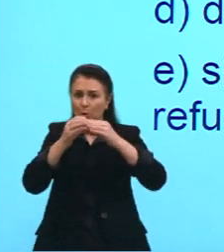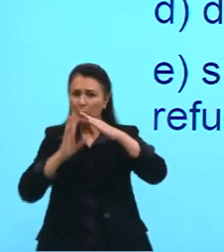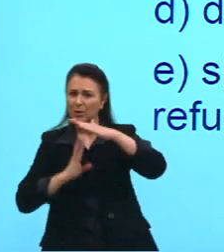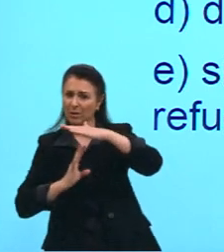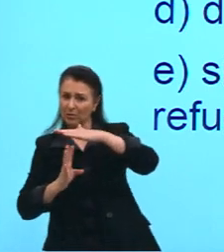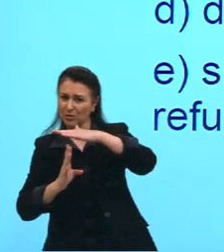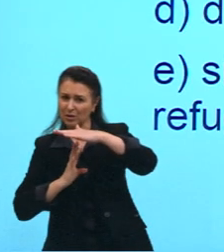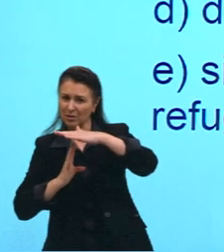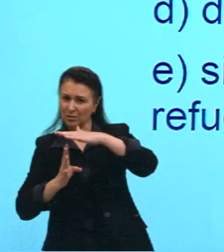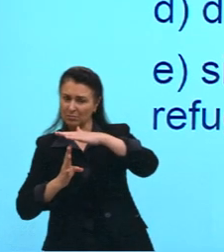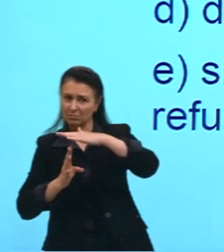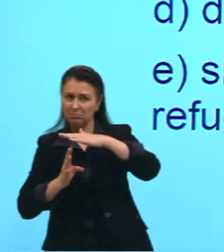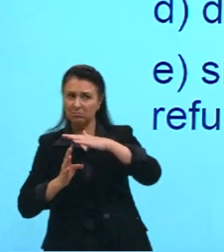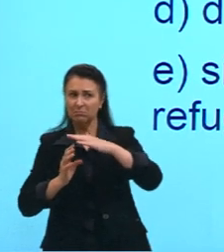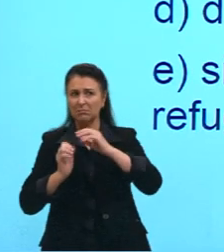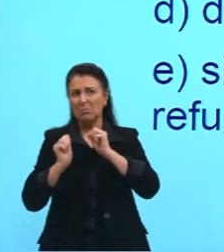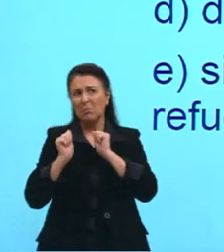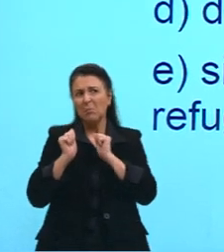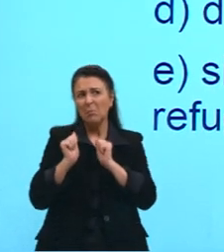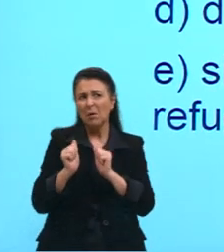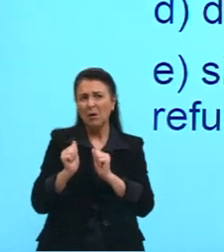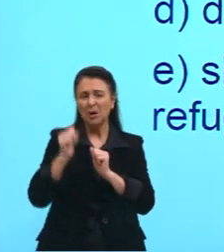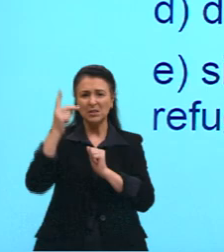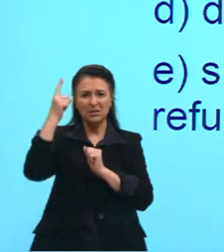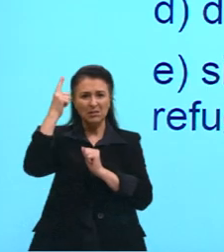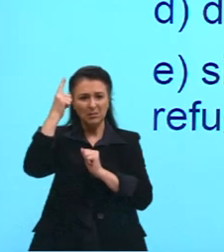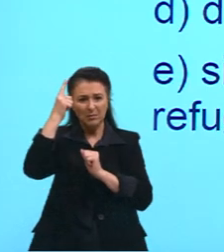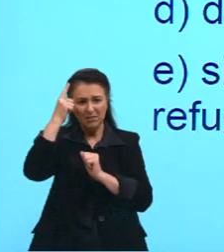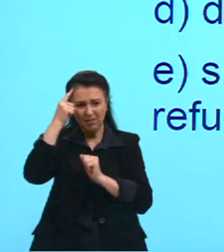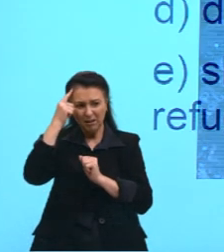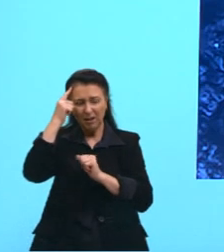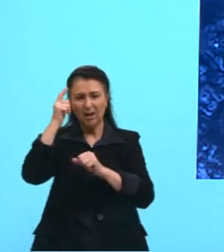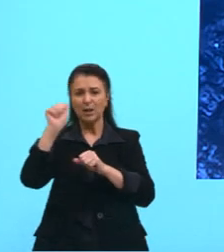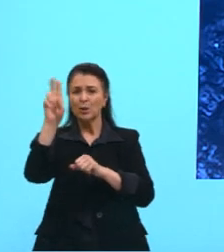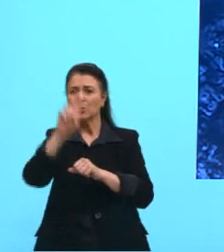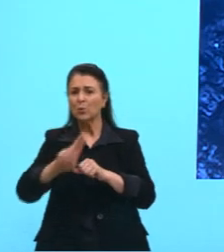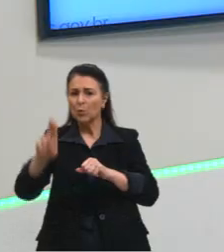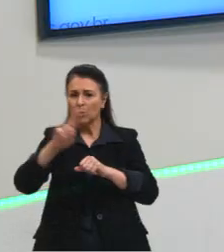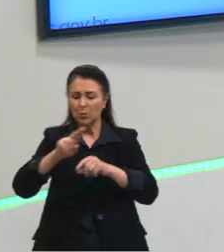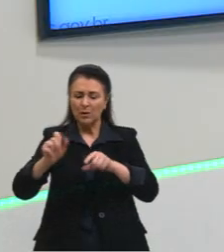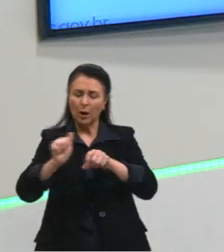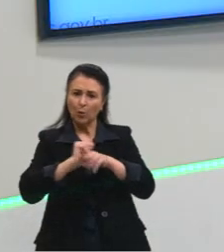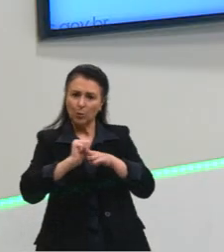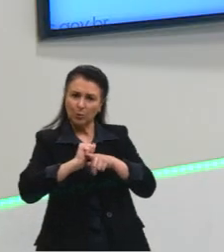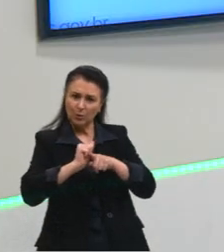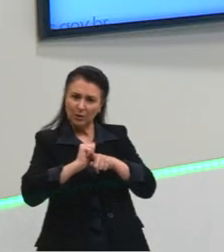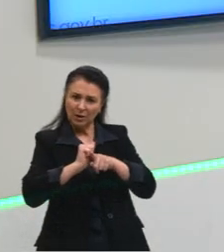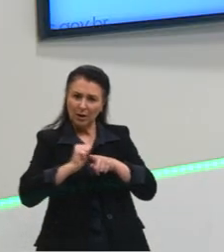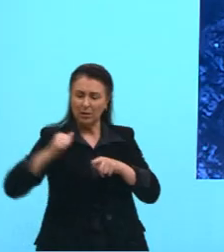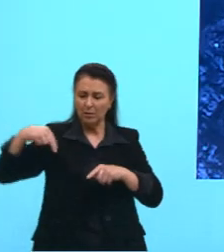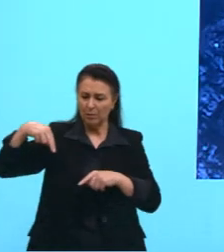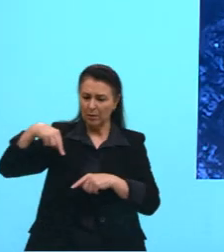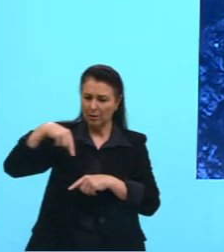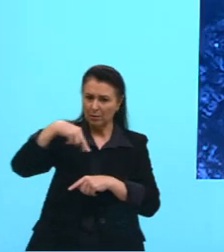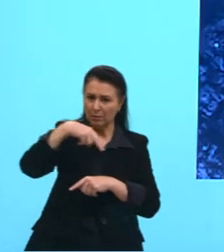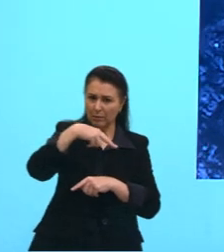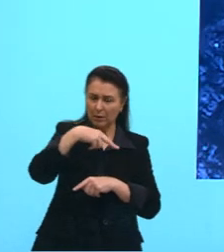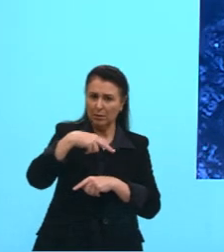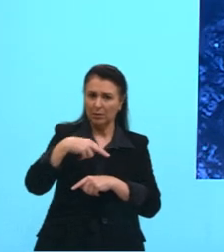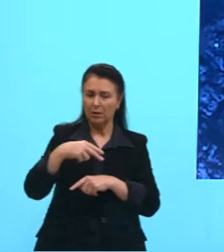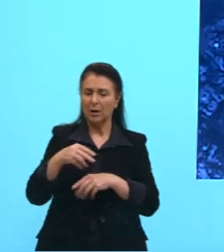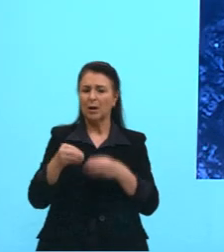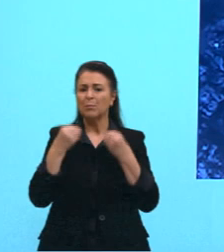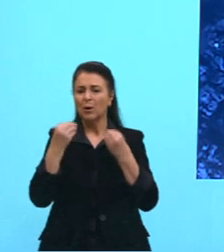a gente pensasse uso do sapato como algo para caminhar mas quando a gente olha a frase calçar os